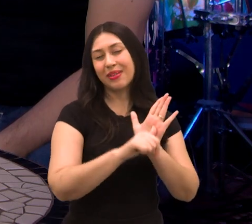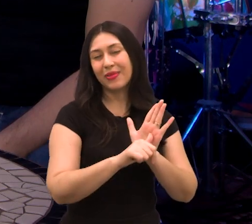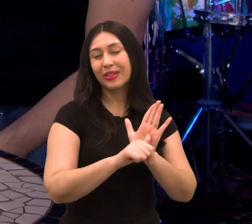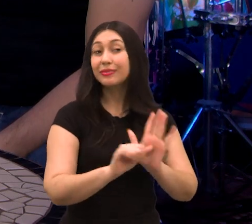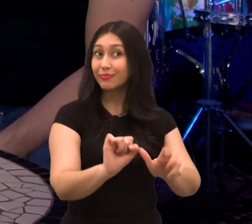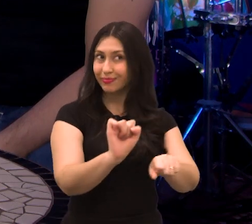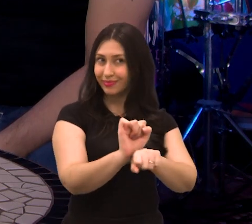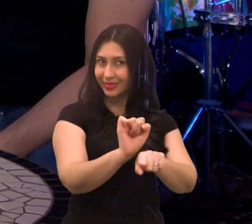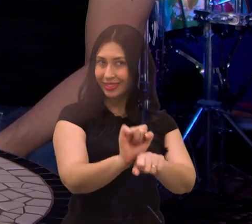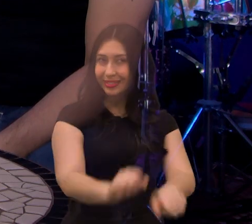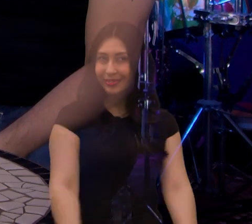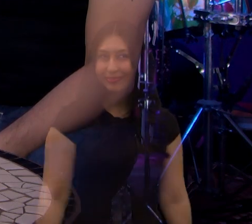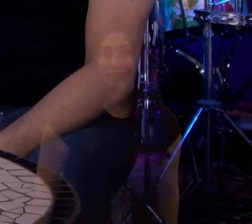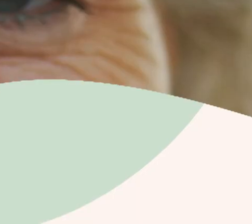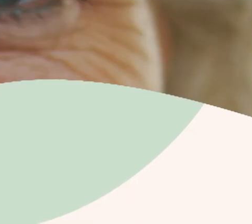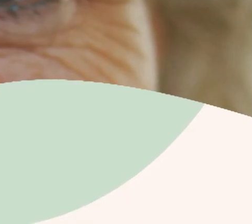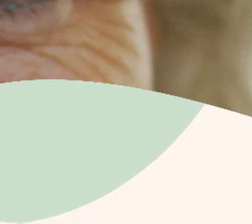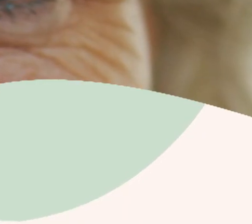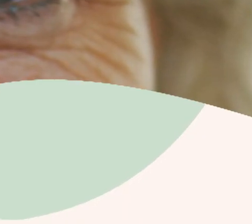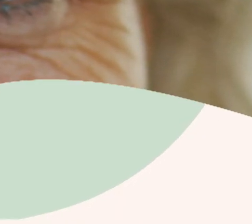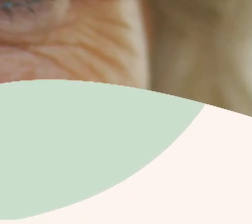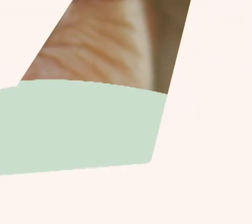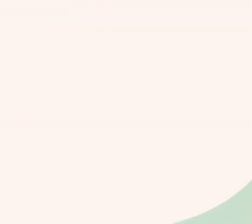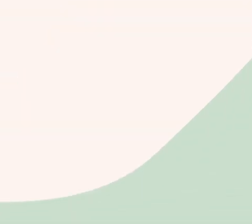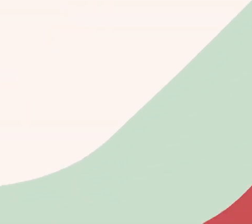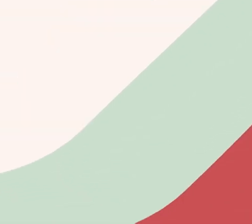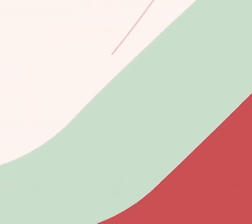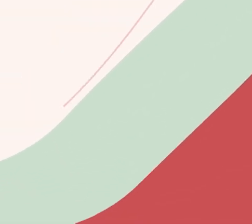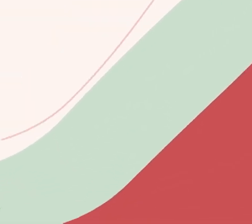próximo bloco aqui no Entrevistas. Não saia daí.